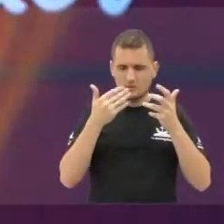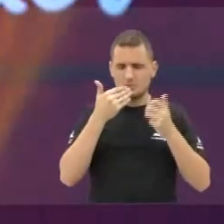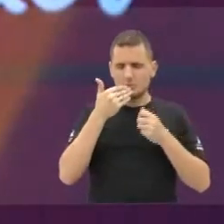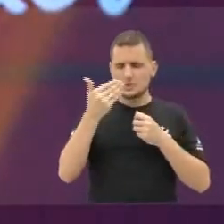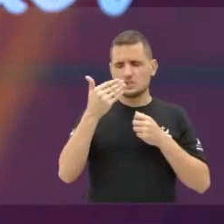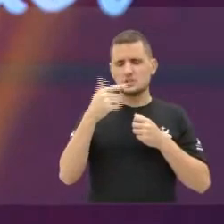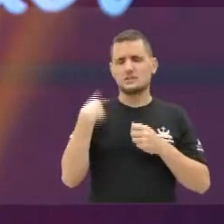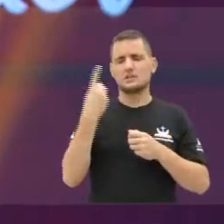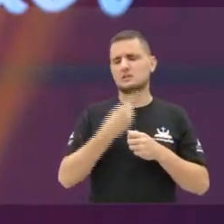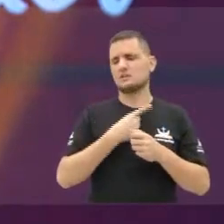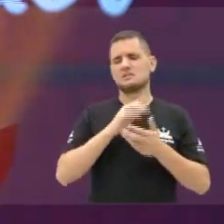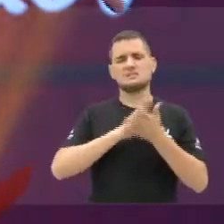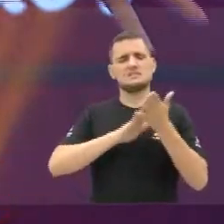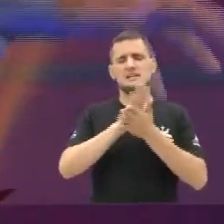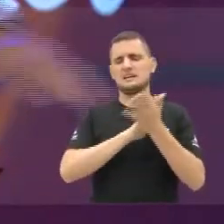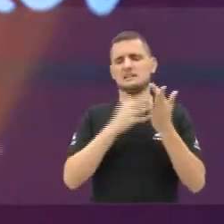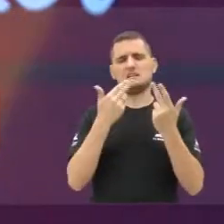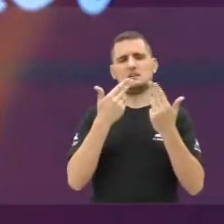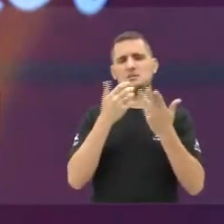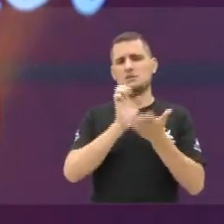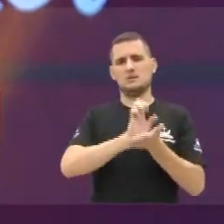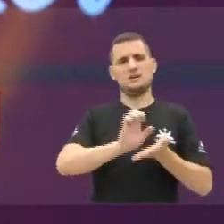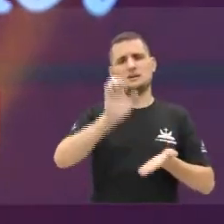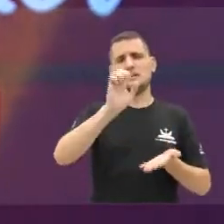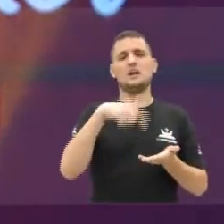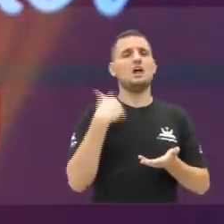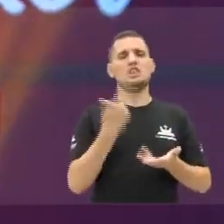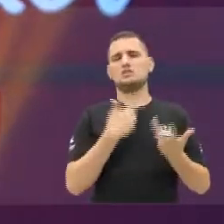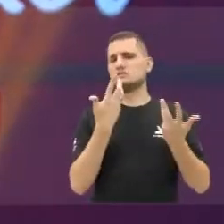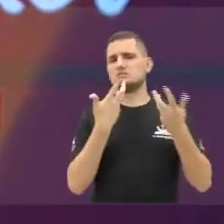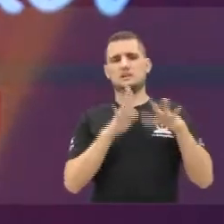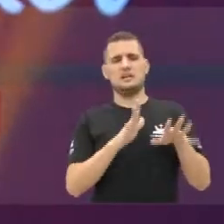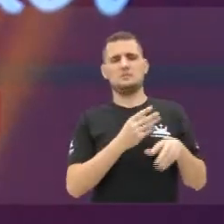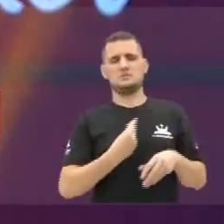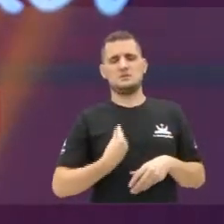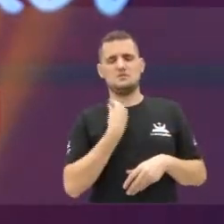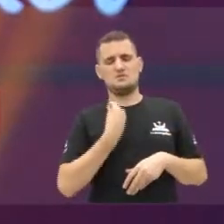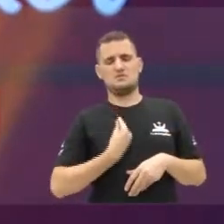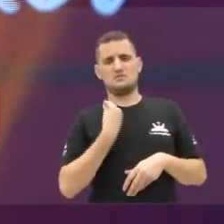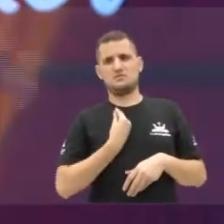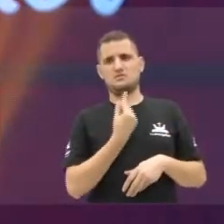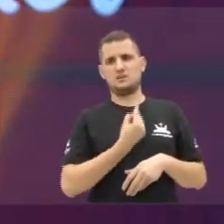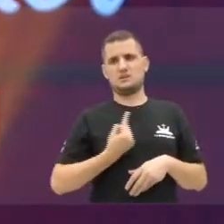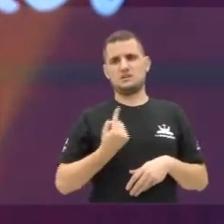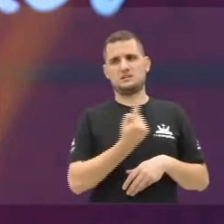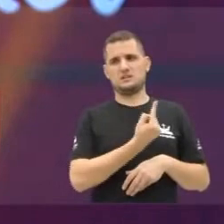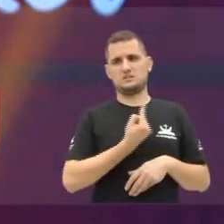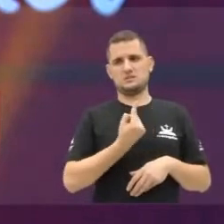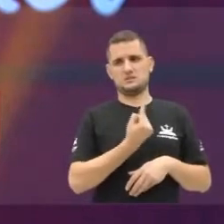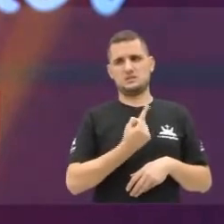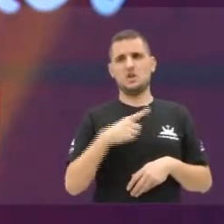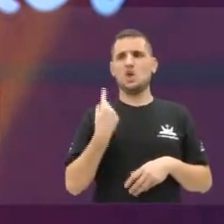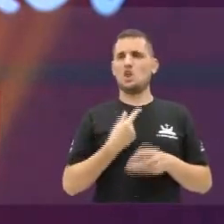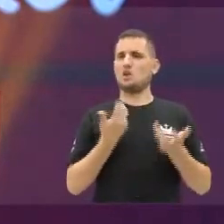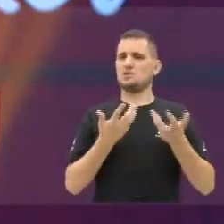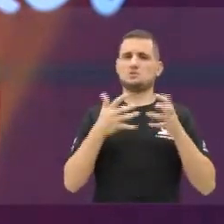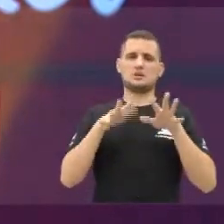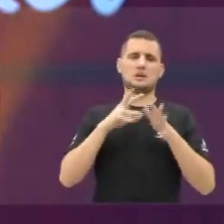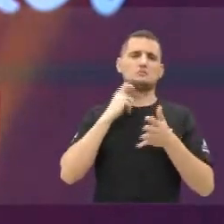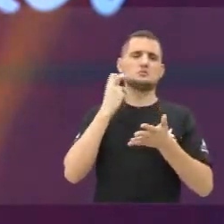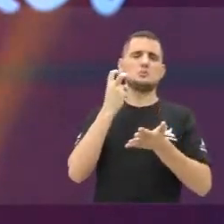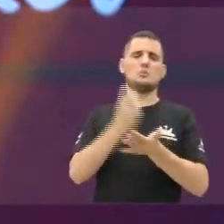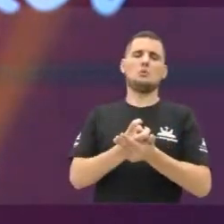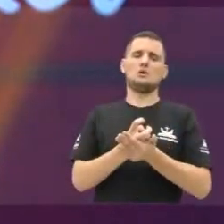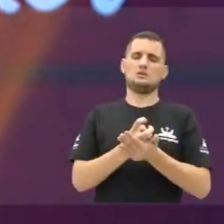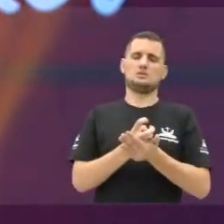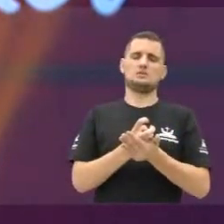Elias. Nós não queremos nos isolar, nós não queremos pensar na morte.